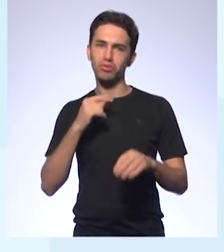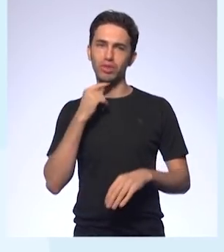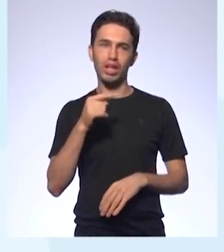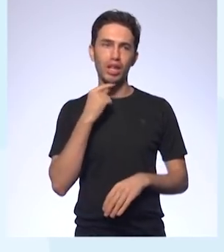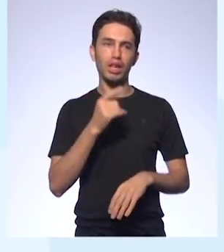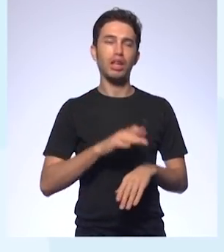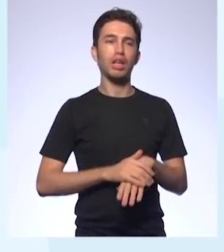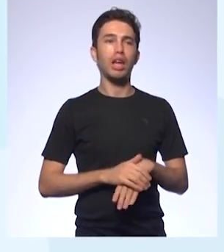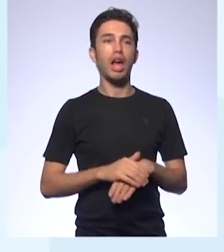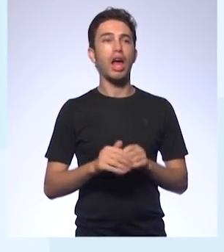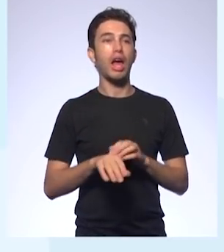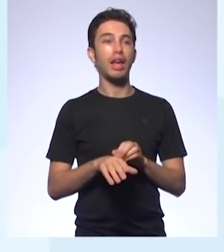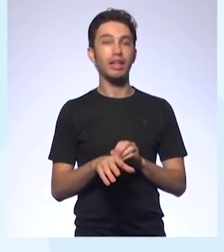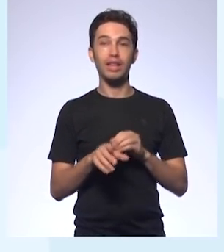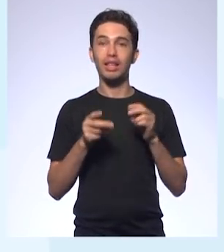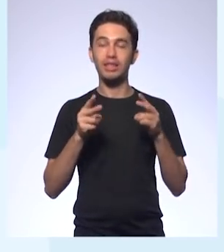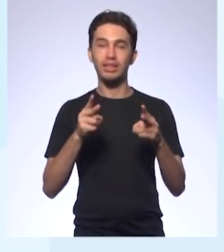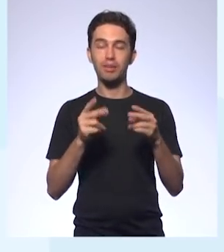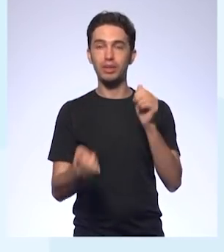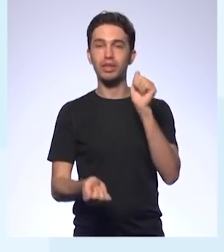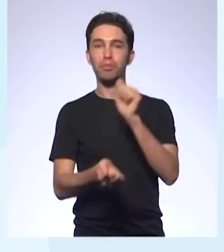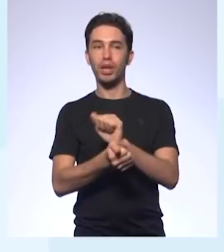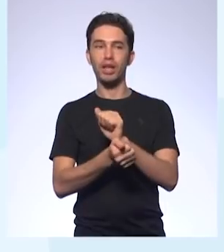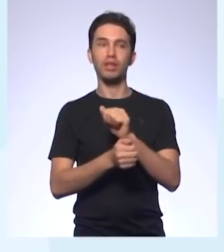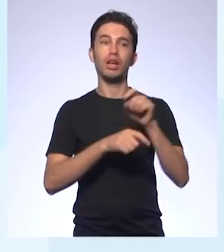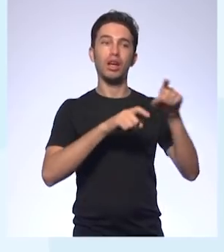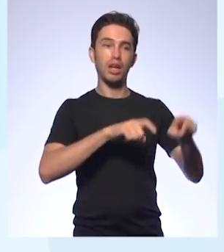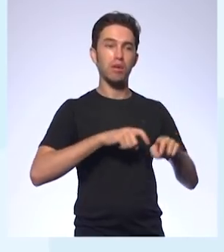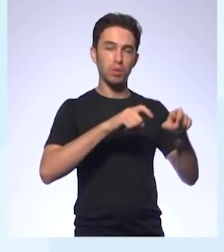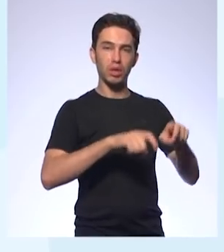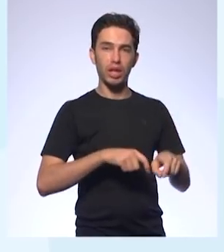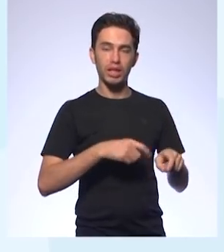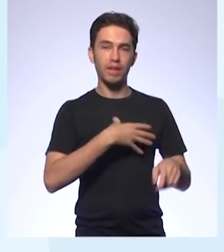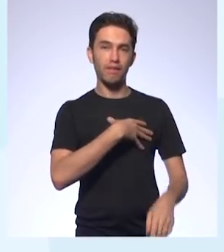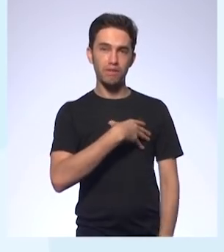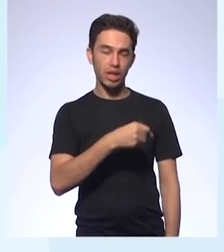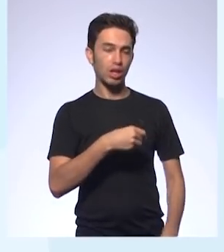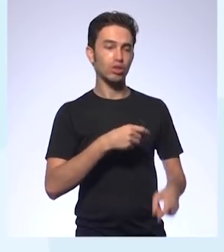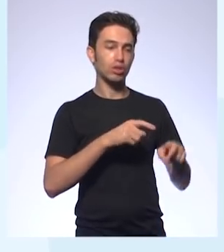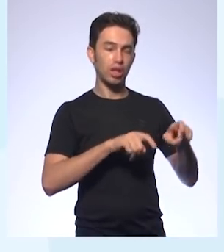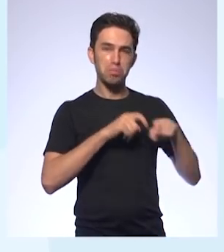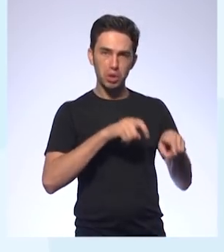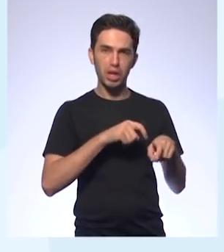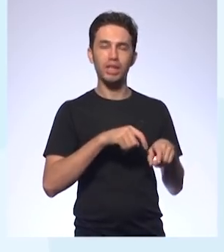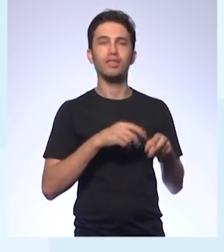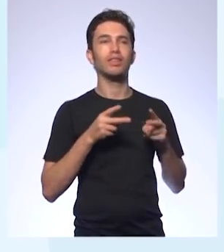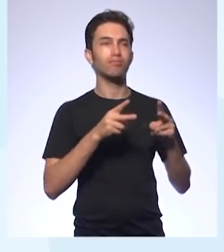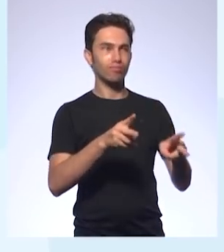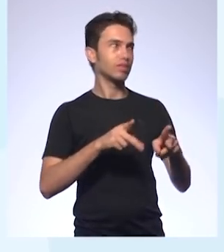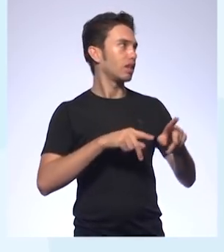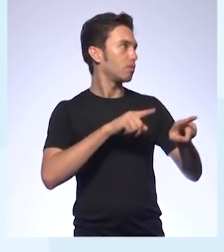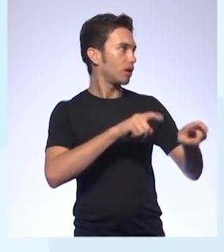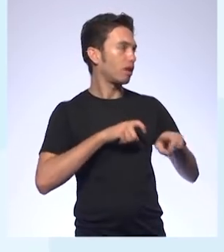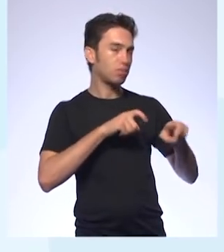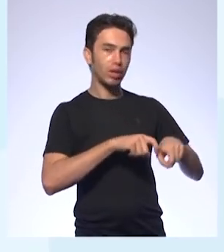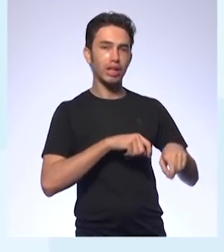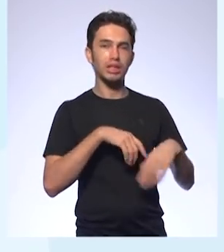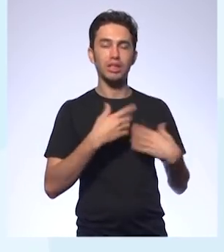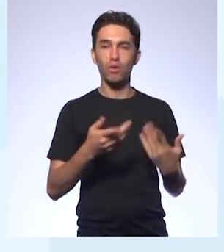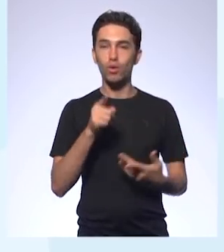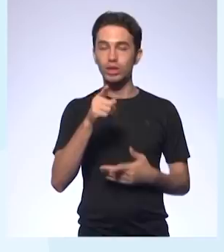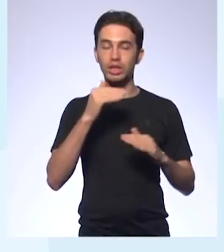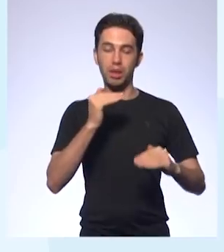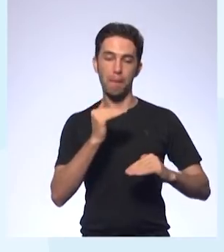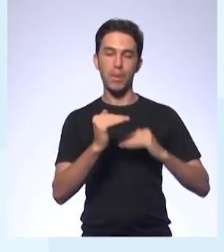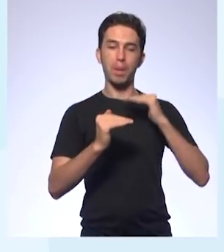sempre parada. Então, camponês vai ser quem é filho de camponês vai ser sempre camponês. Nessa sociedade, você não